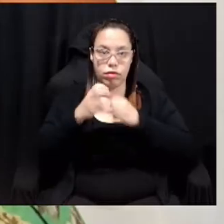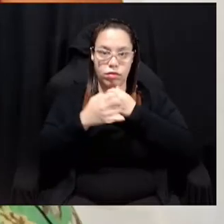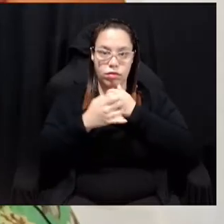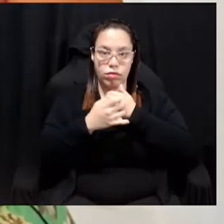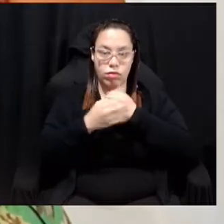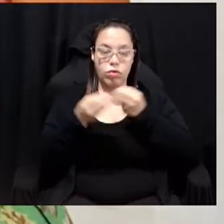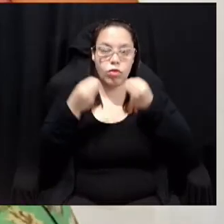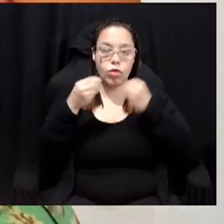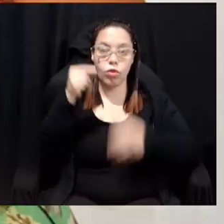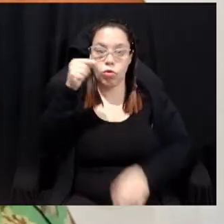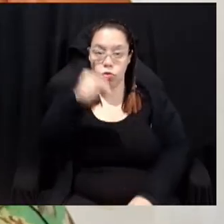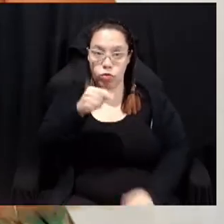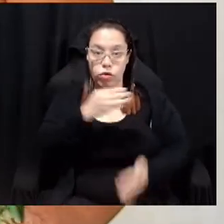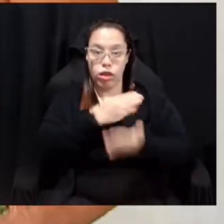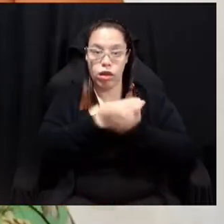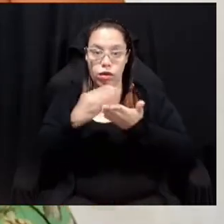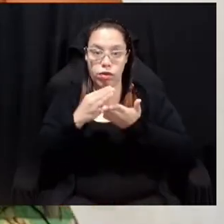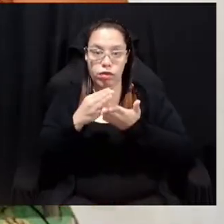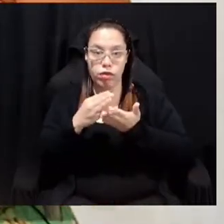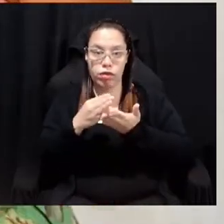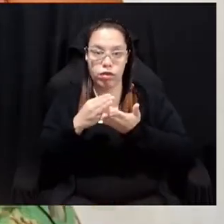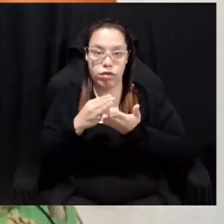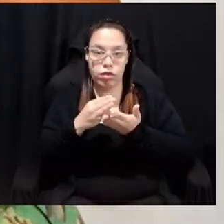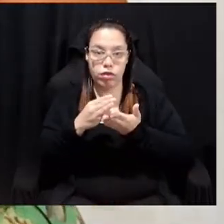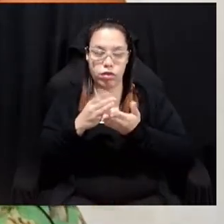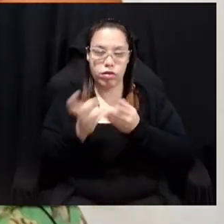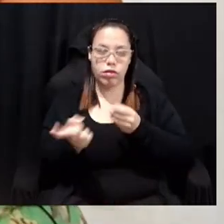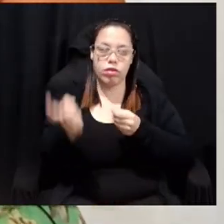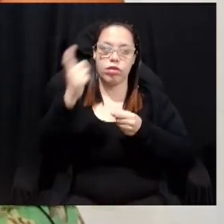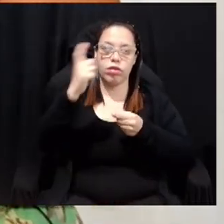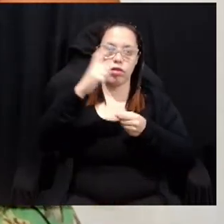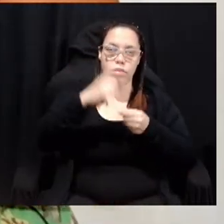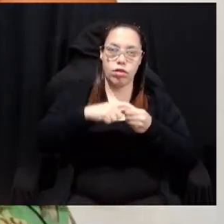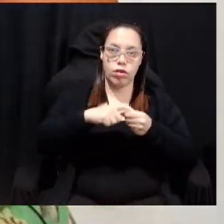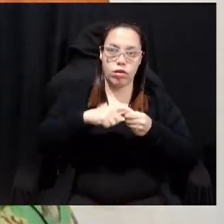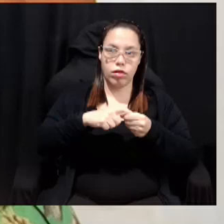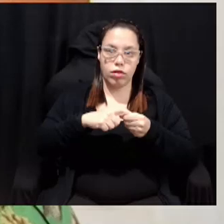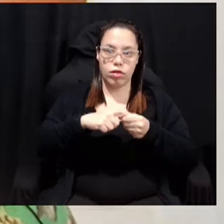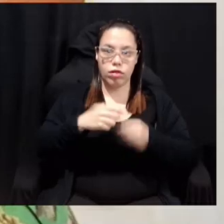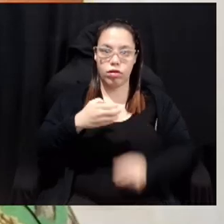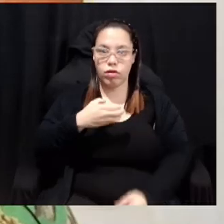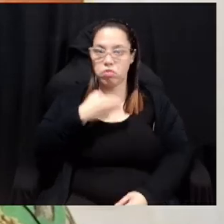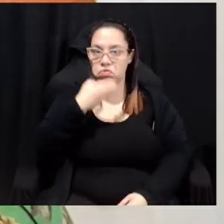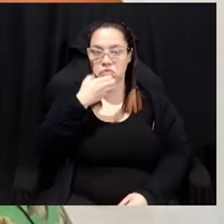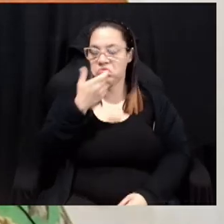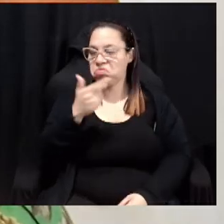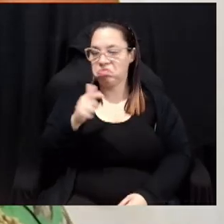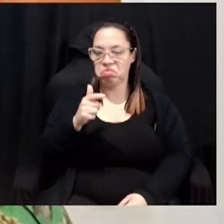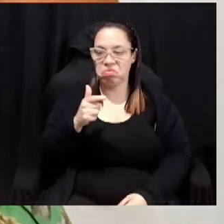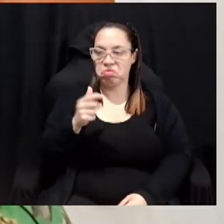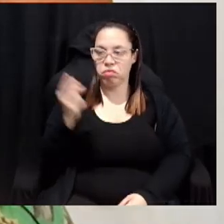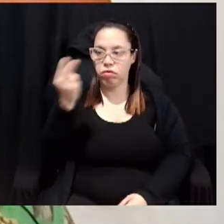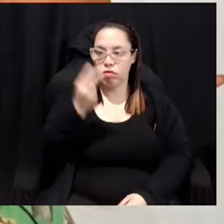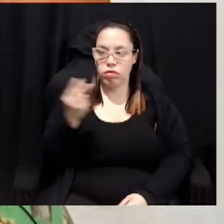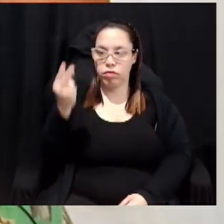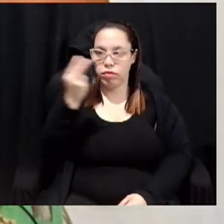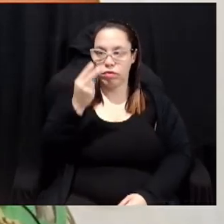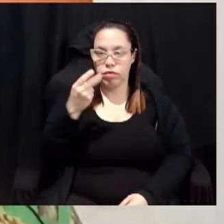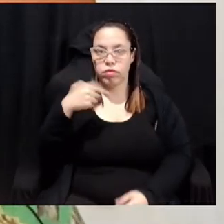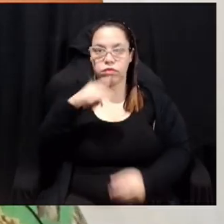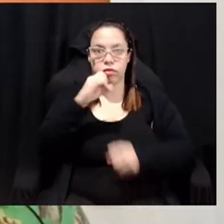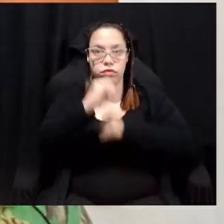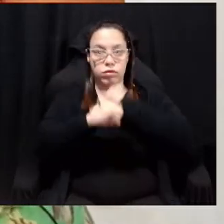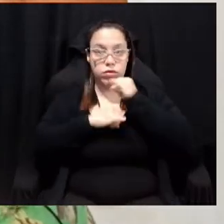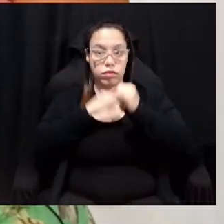que começou com resgate de frutas sem valor comercial, foi para as vendas na internet e